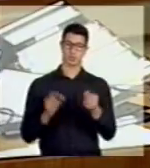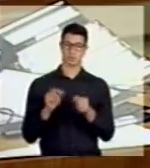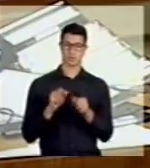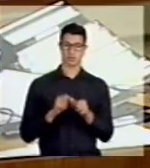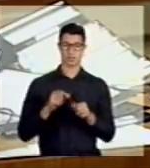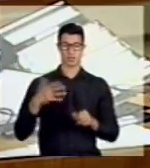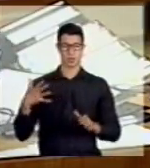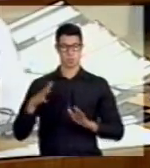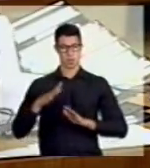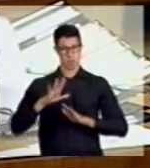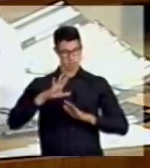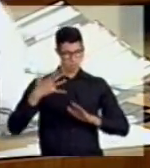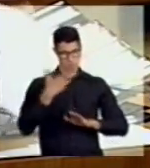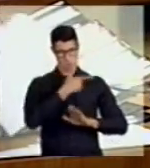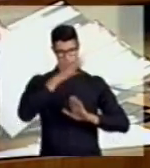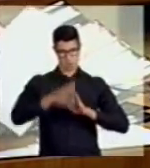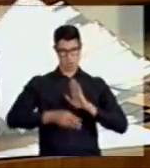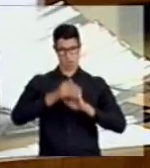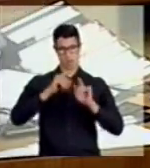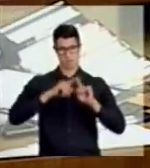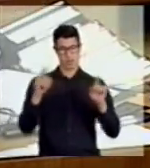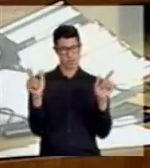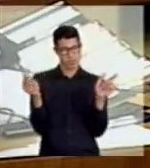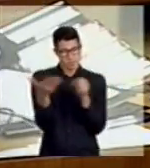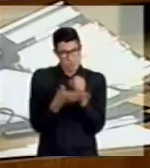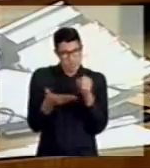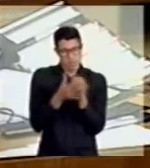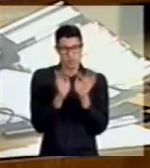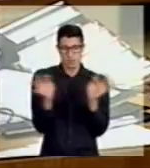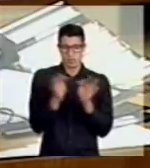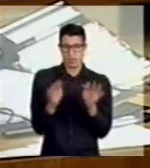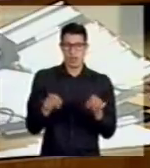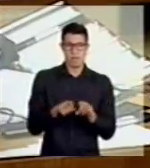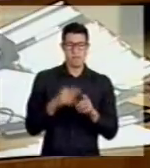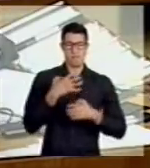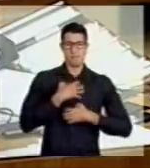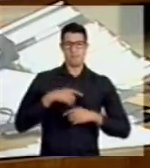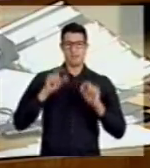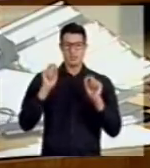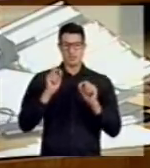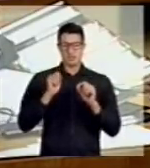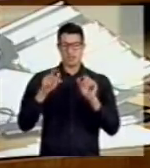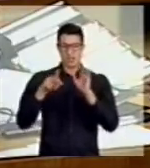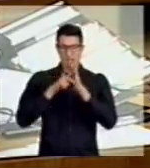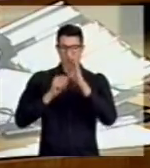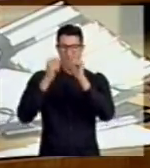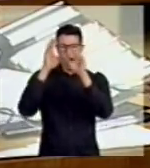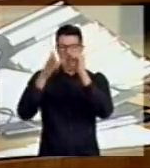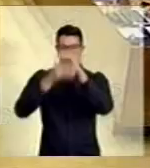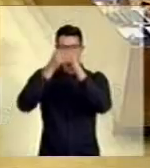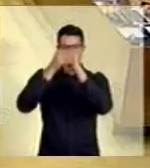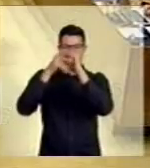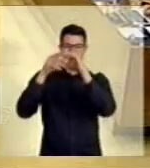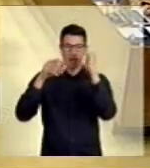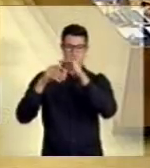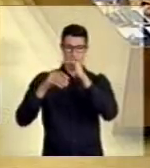uma ressalva, mas é mínima, no sentido de assentar o seguinte, num